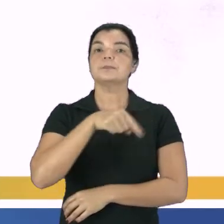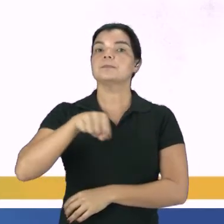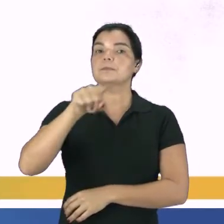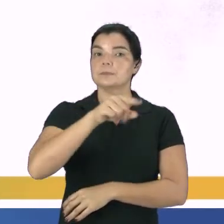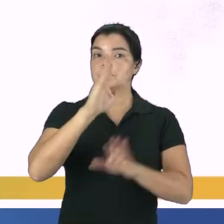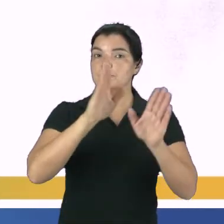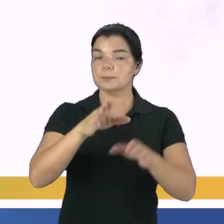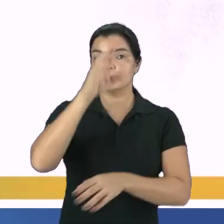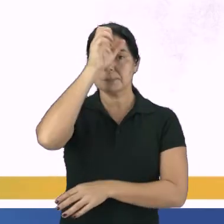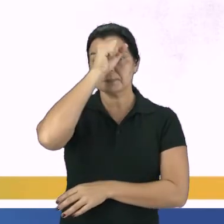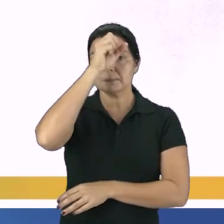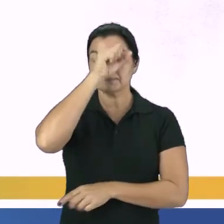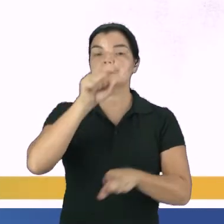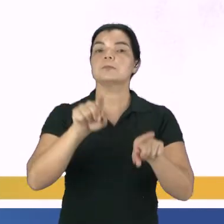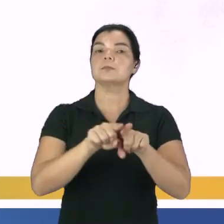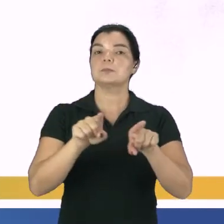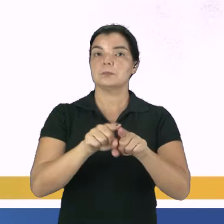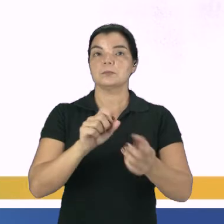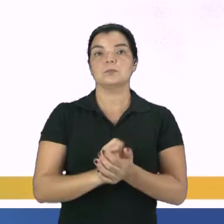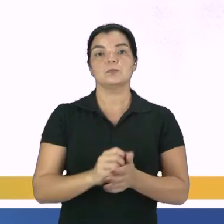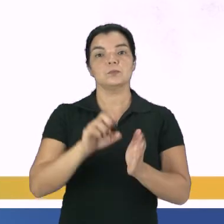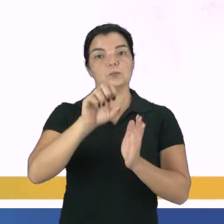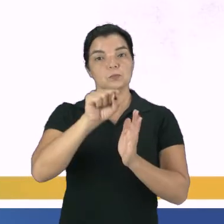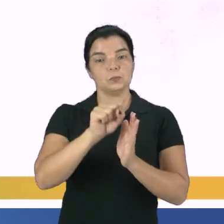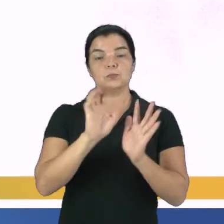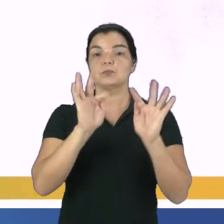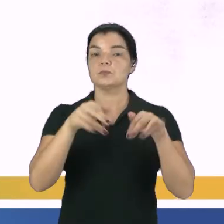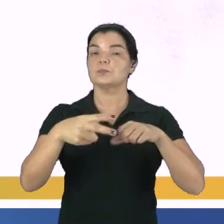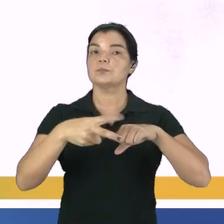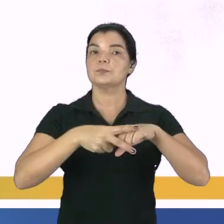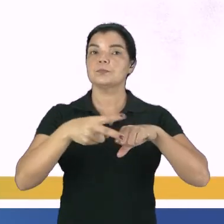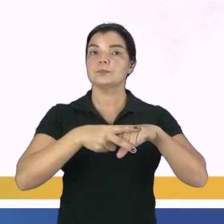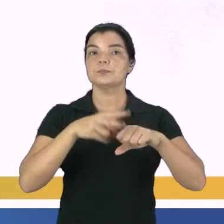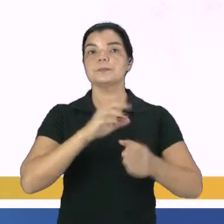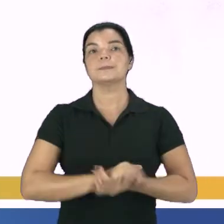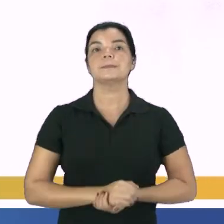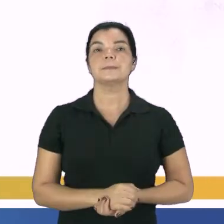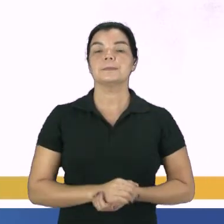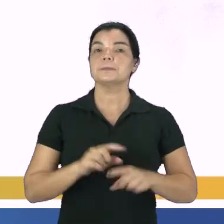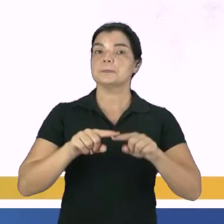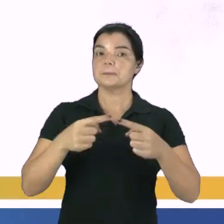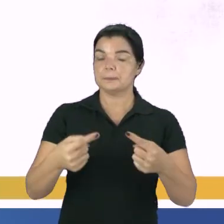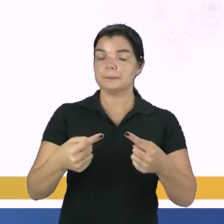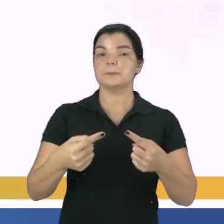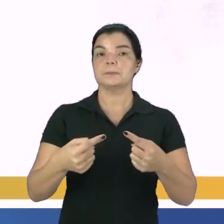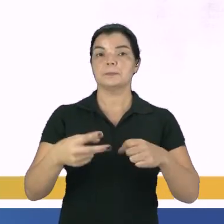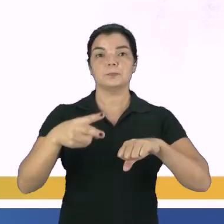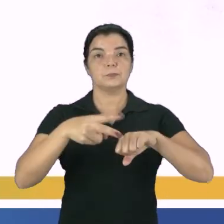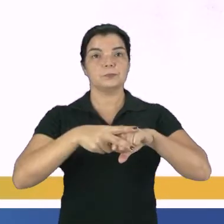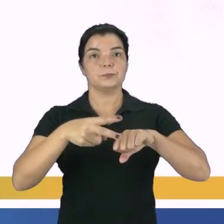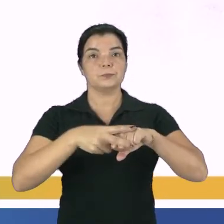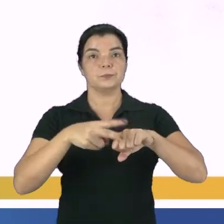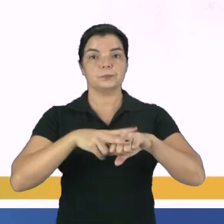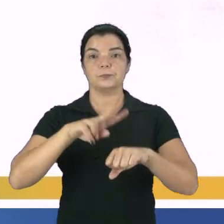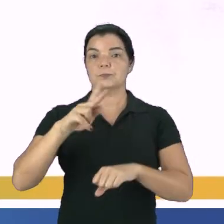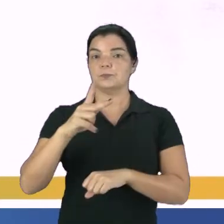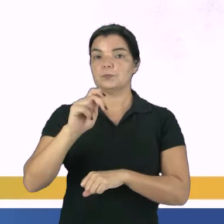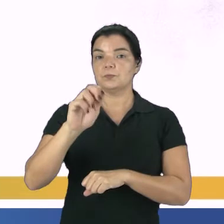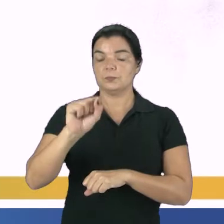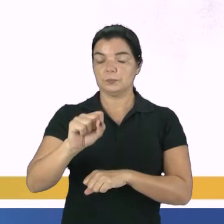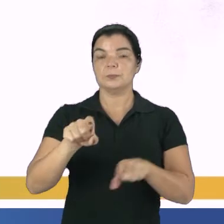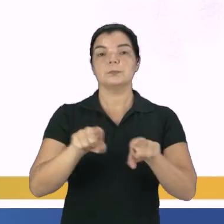né, sobre o simple present e a gente tem que colocar um Szinho no final do verbo Porém, como o verbo have trata-se de um